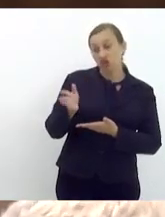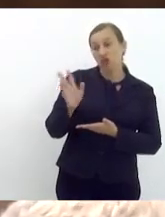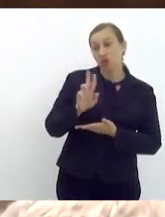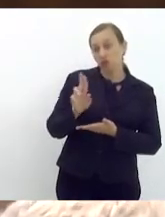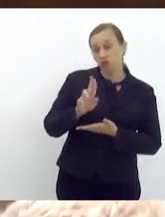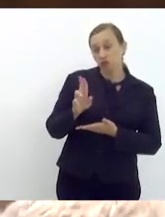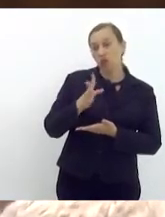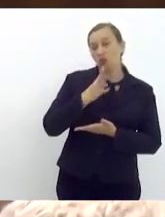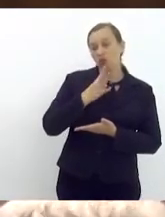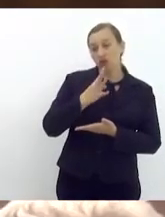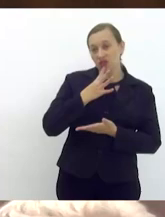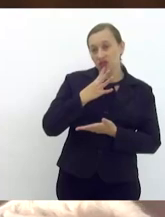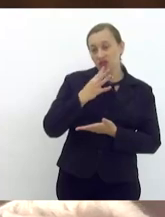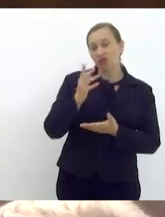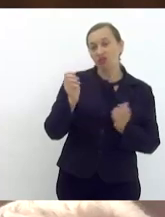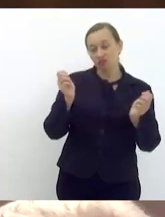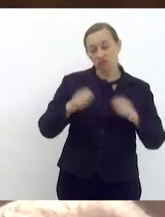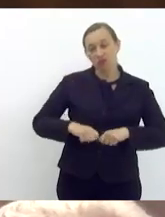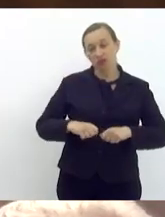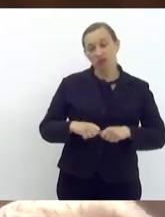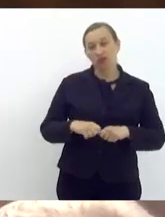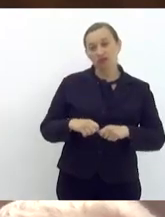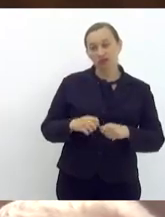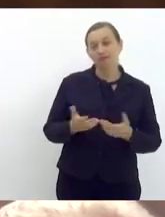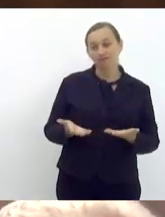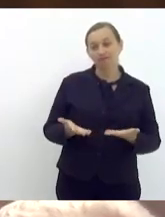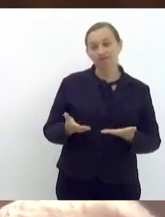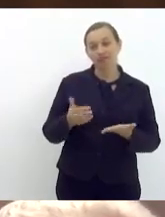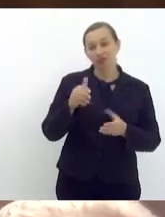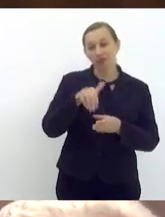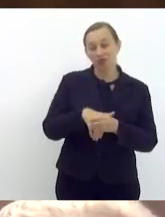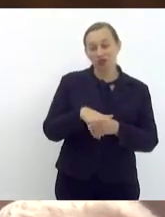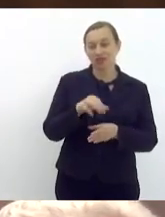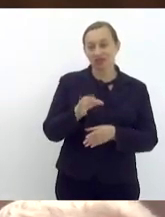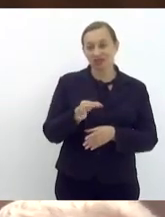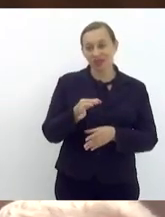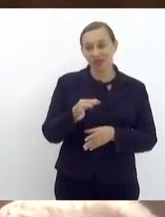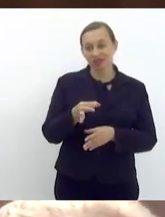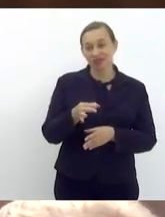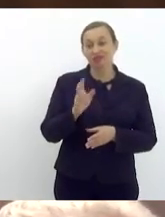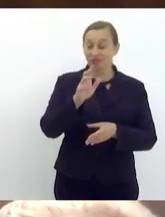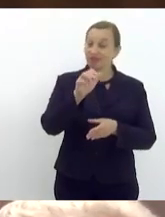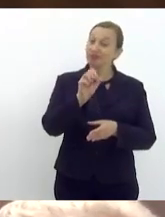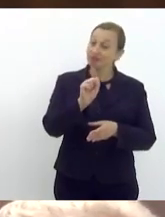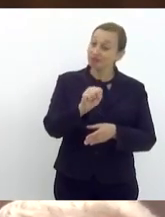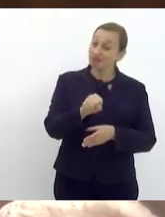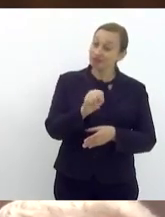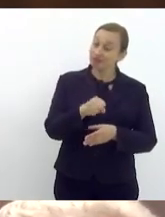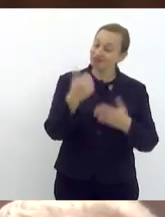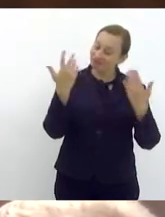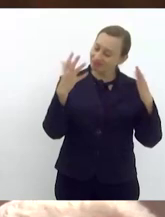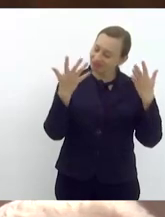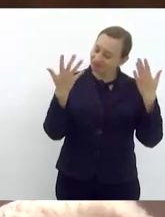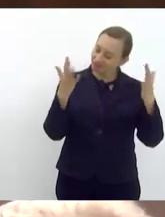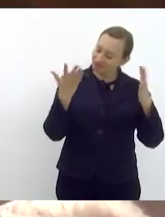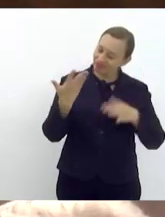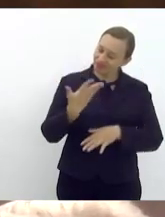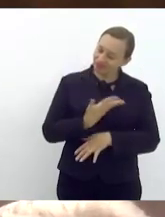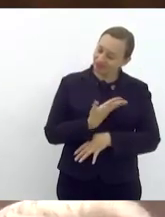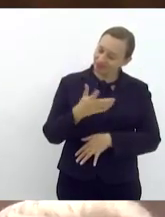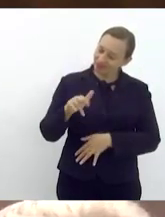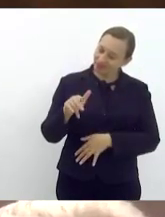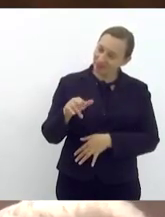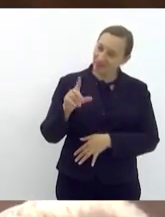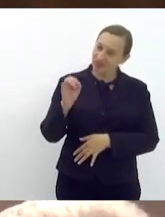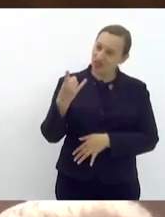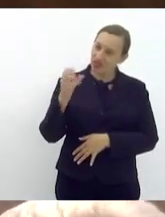nas urnas, nosso colega, competente, afeto à área. O meu voto, por óbvio, é absolutamente favorável, cumprimentando meu querido irmão,